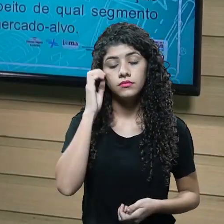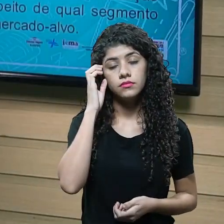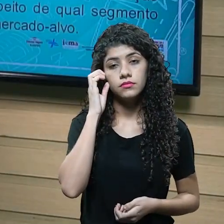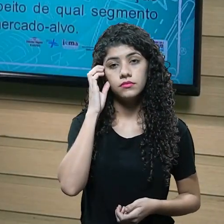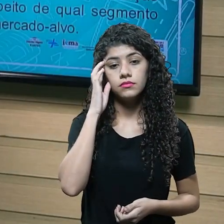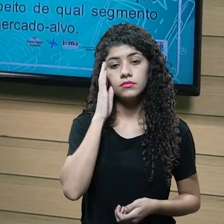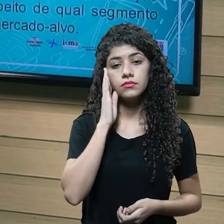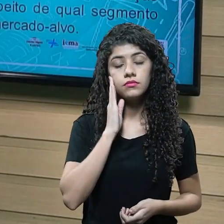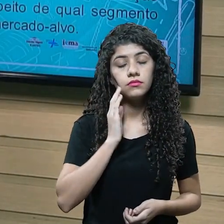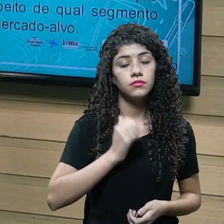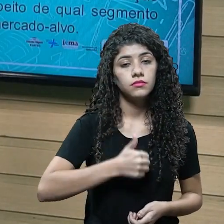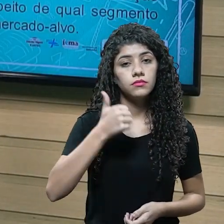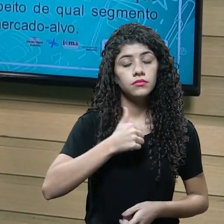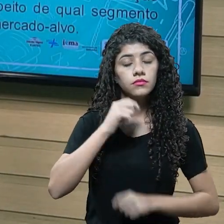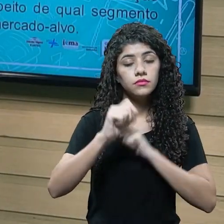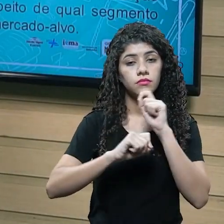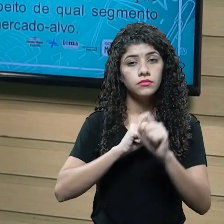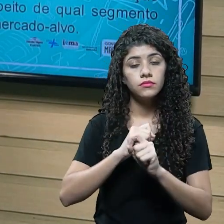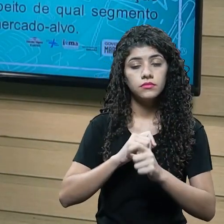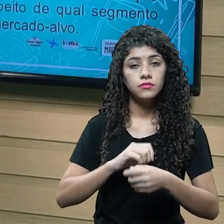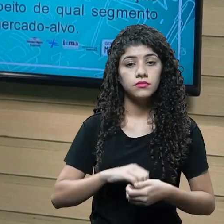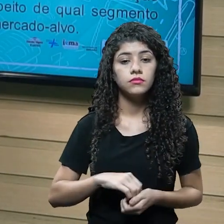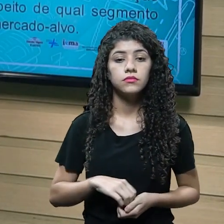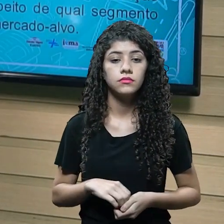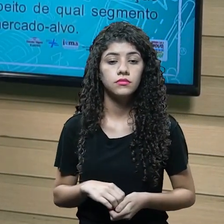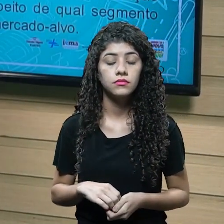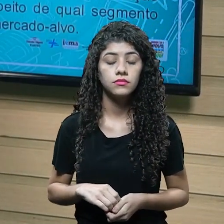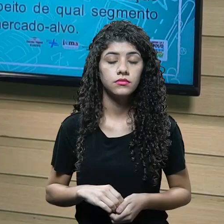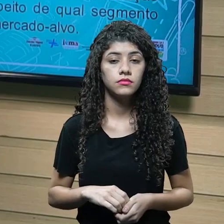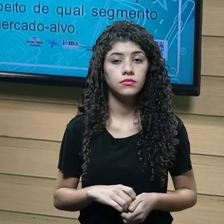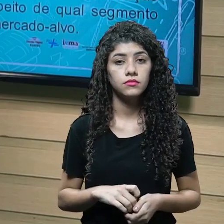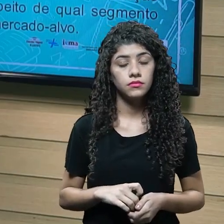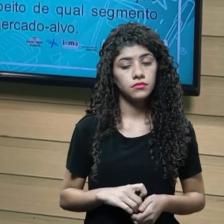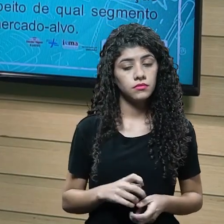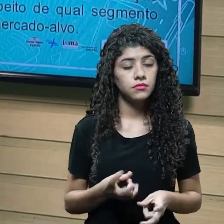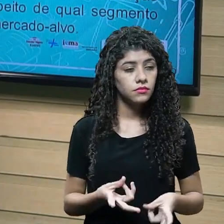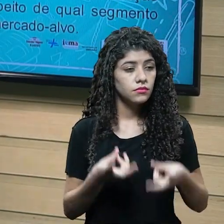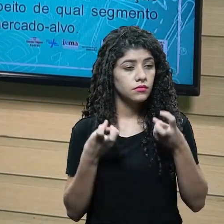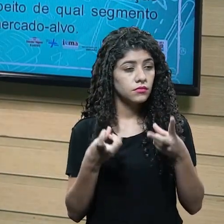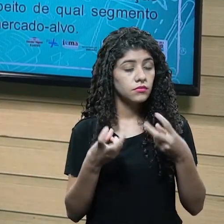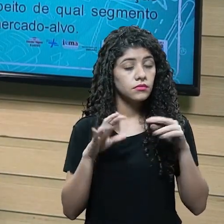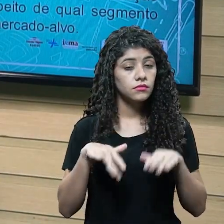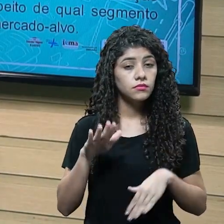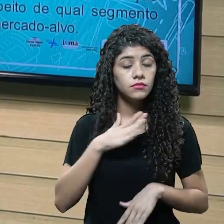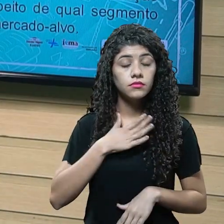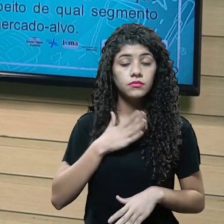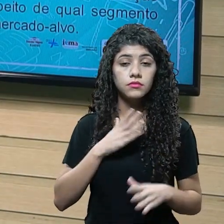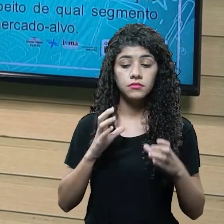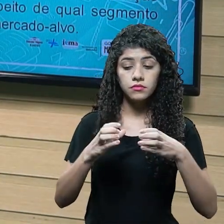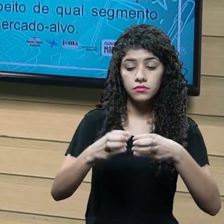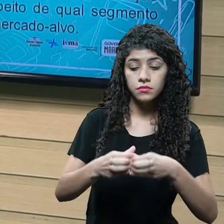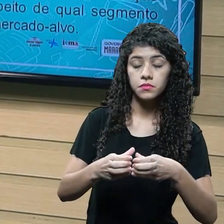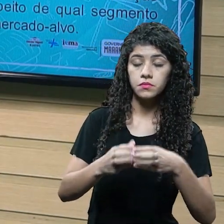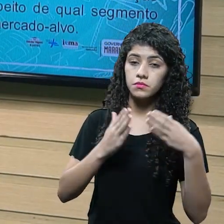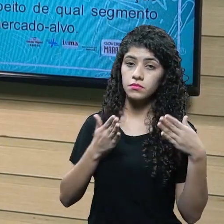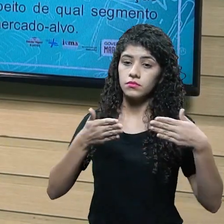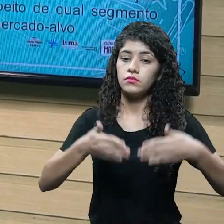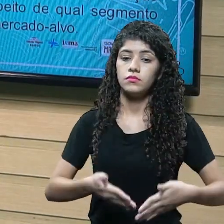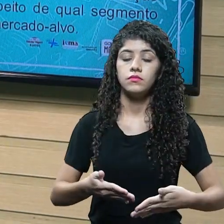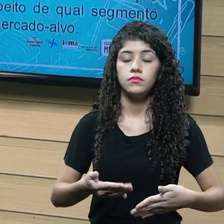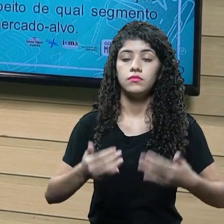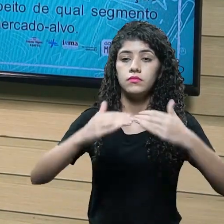Primeiro é delimitar meu público-alvo. Tá? A partir do momento que eu observo quem é meu público-alvo, a partir do momento que eu faço essa delimitação,